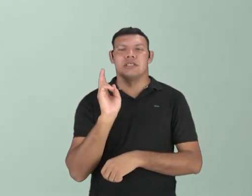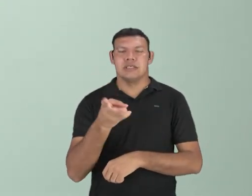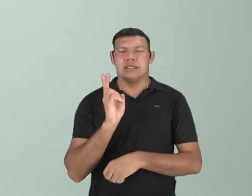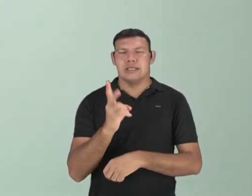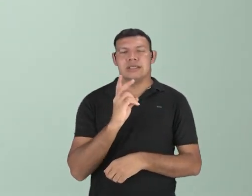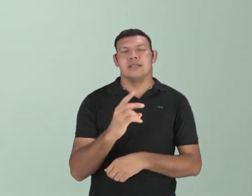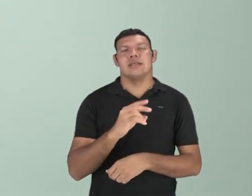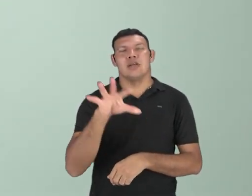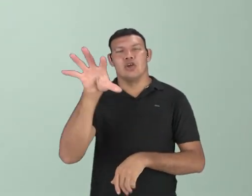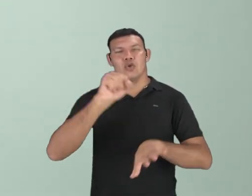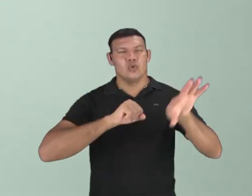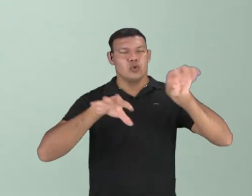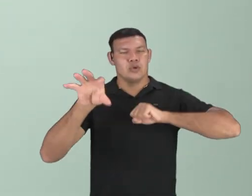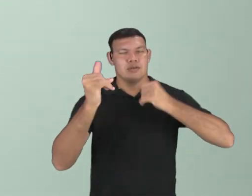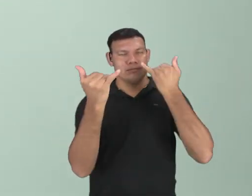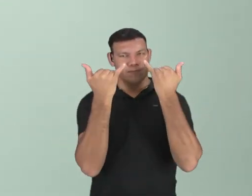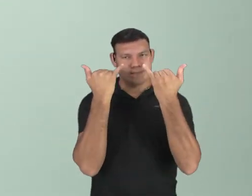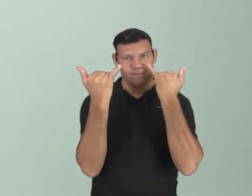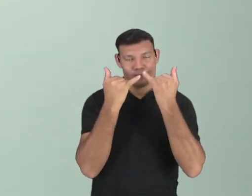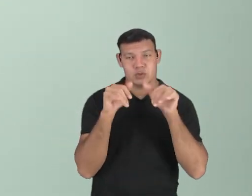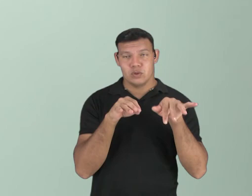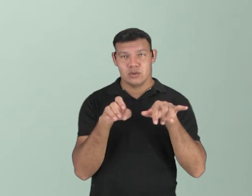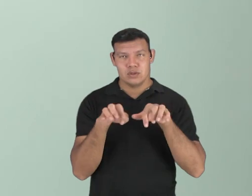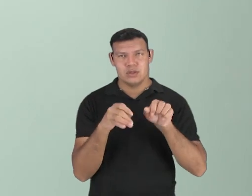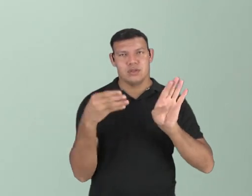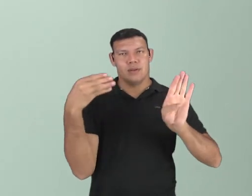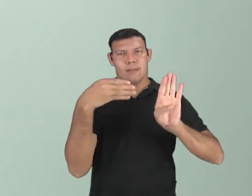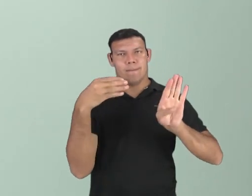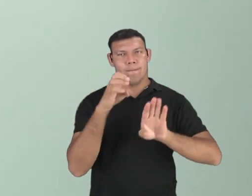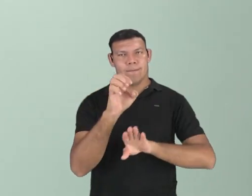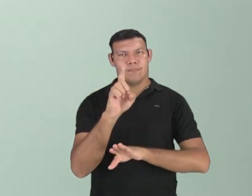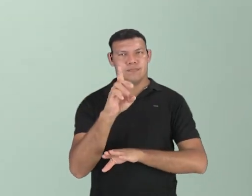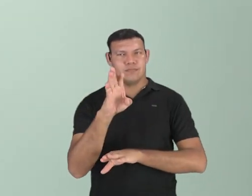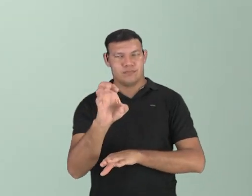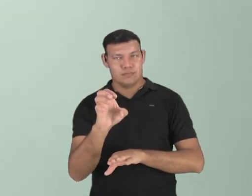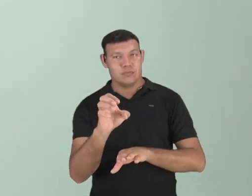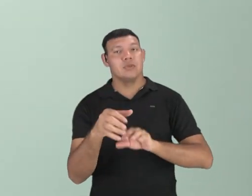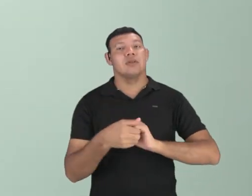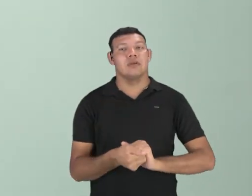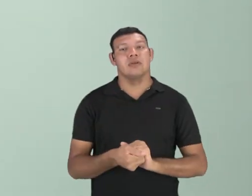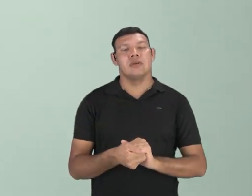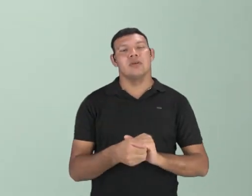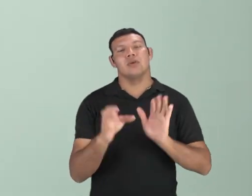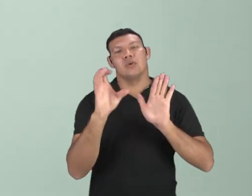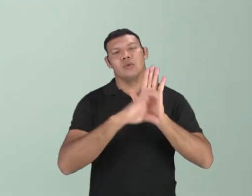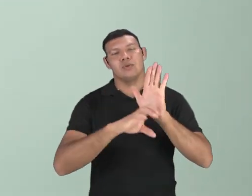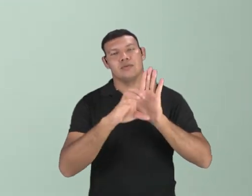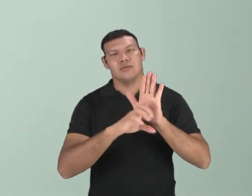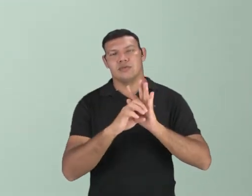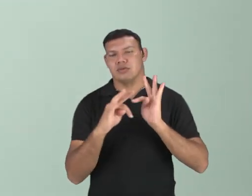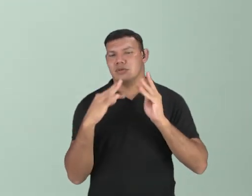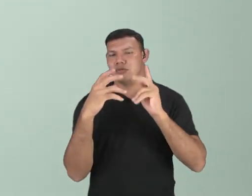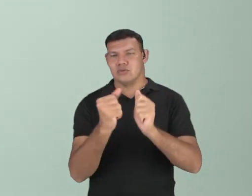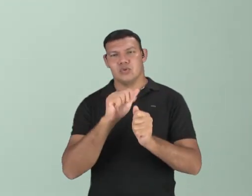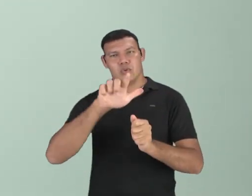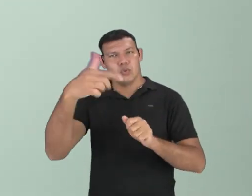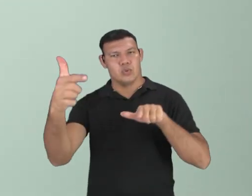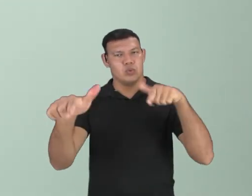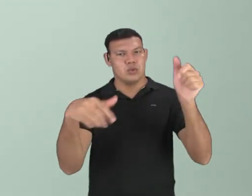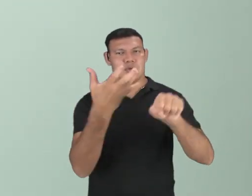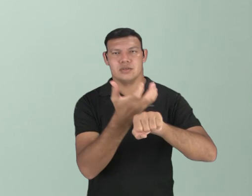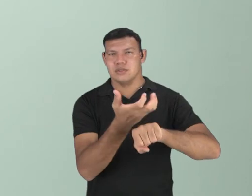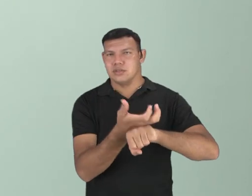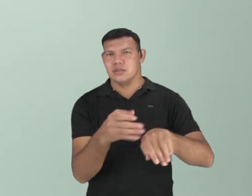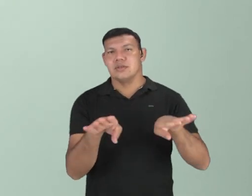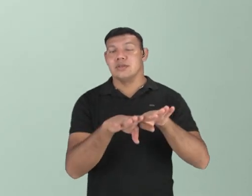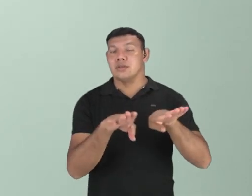maiores informações. Vá lá na plataforma Edu, que tem acesso a todo o conhecimento que está disponível lá dessa aula e de outras mais. E